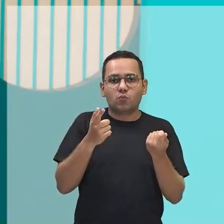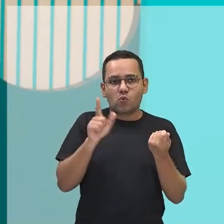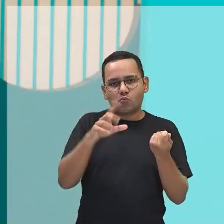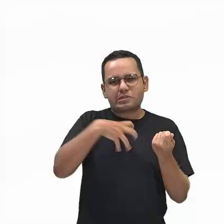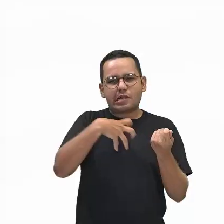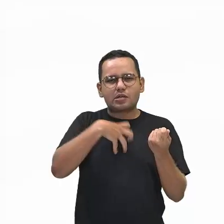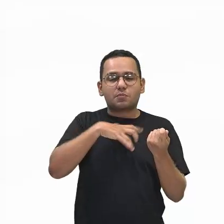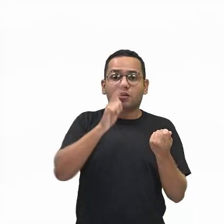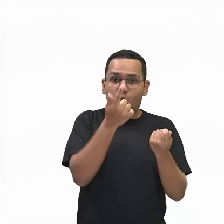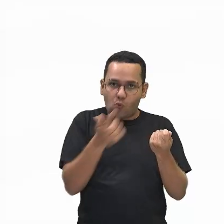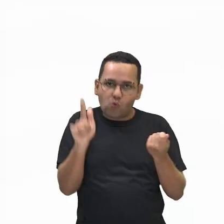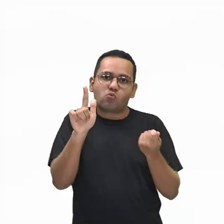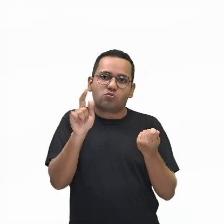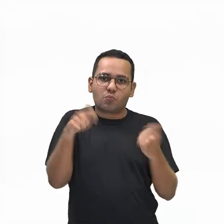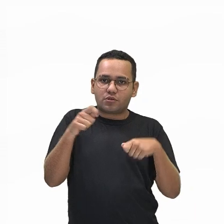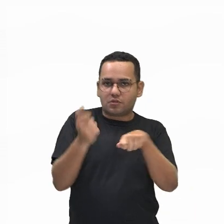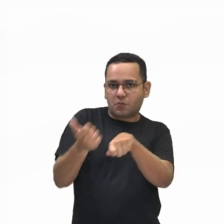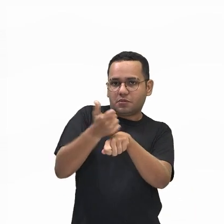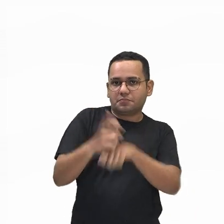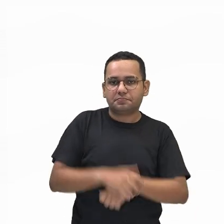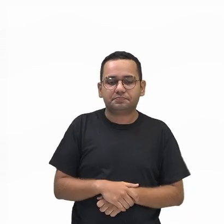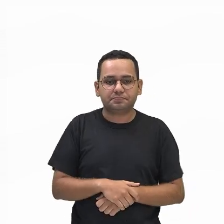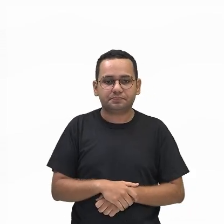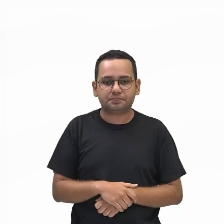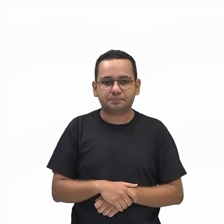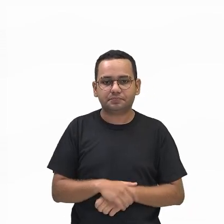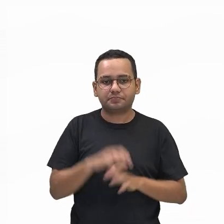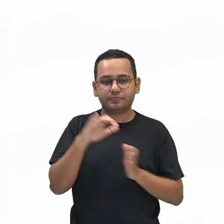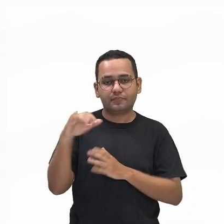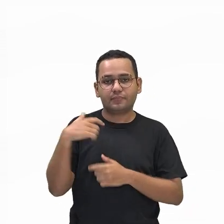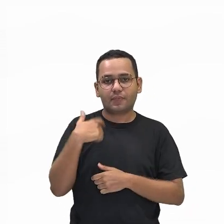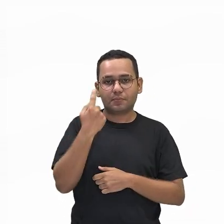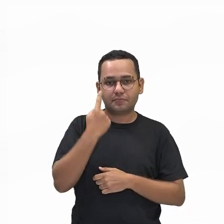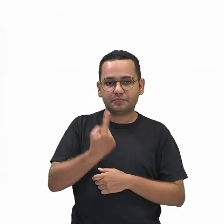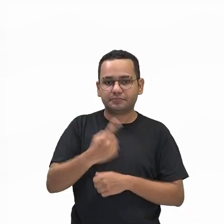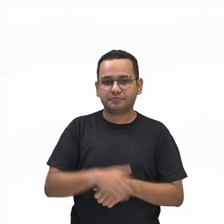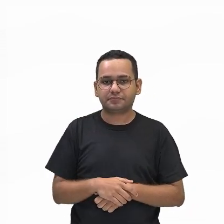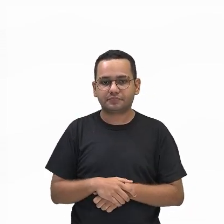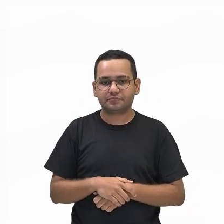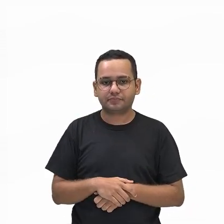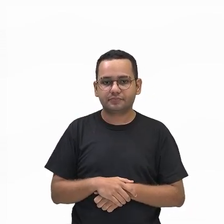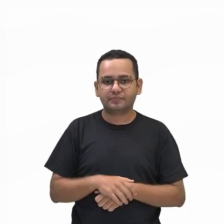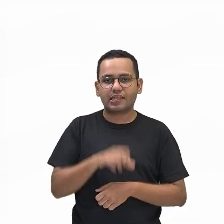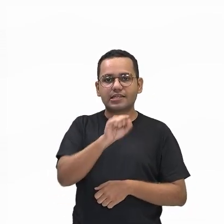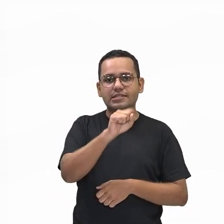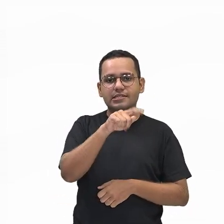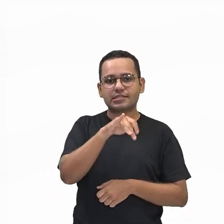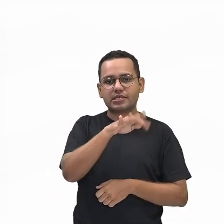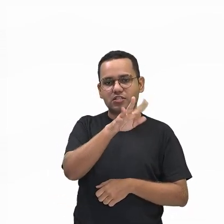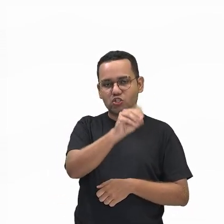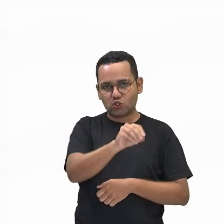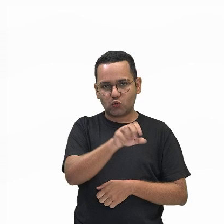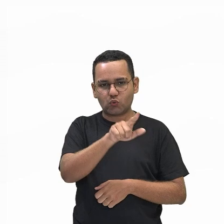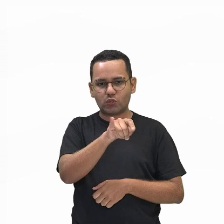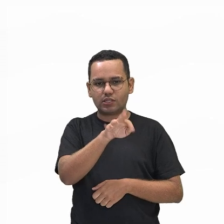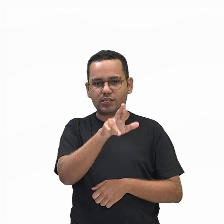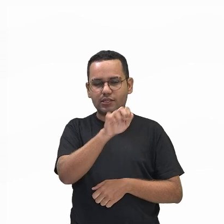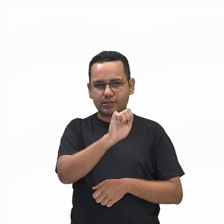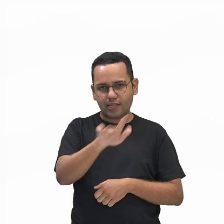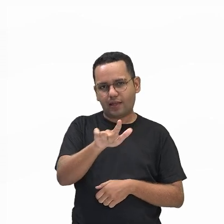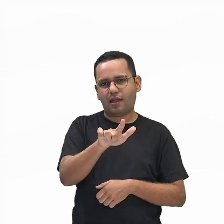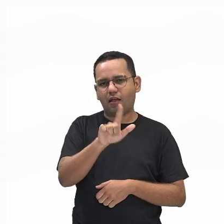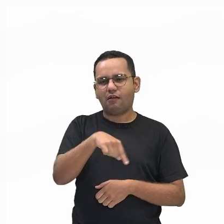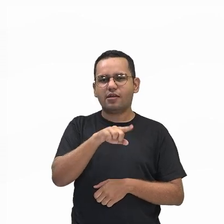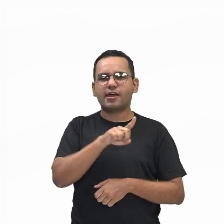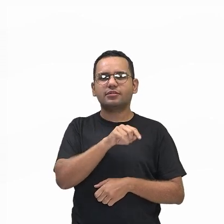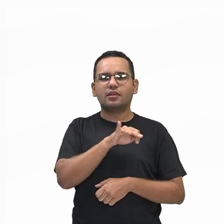comigo na cartela. Nós temos o sentido literal, que é também chamado de denotativo,